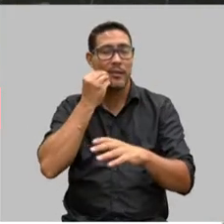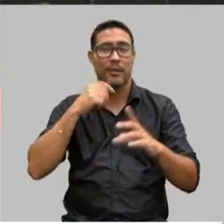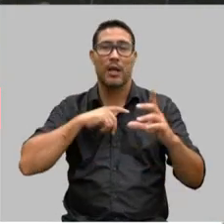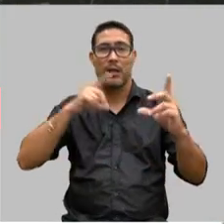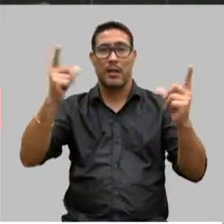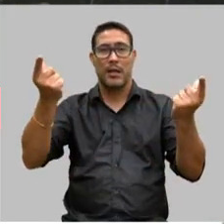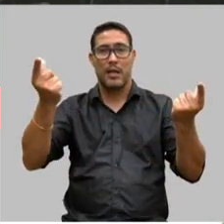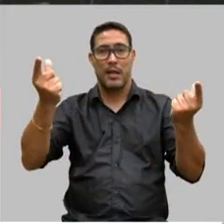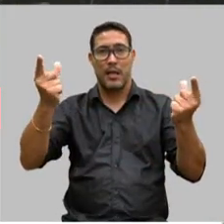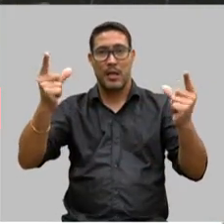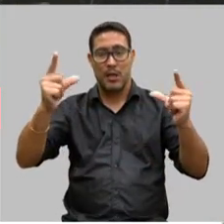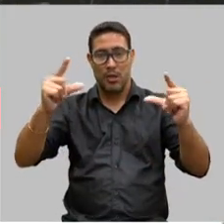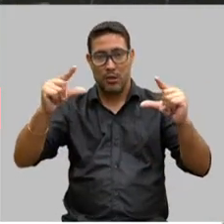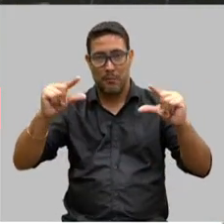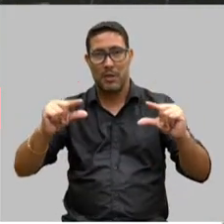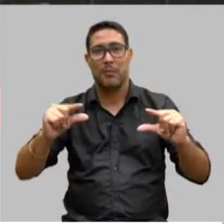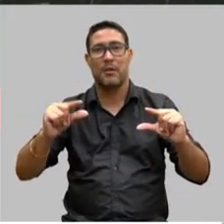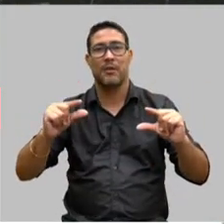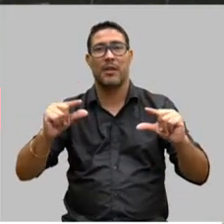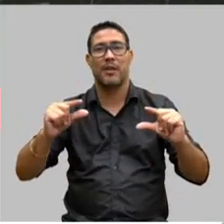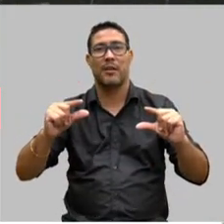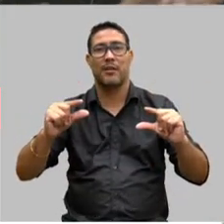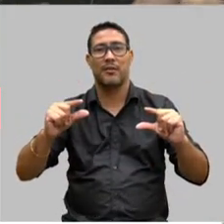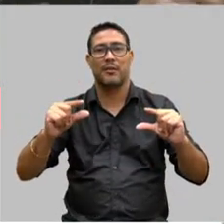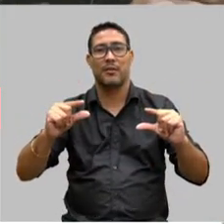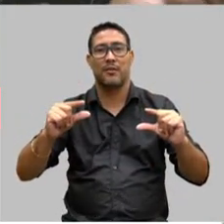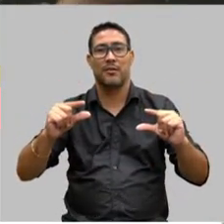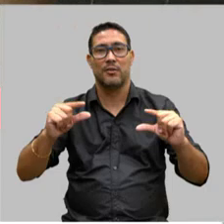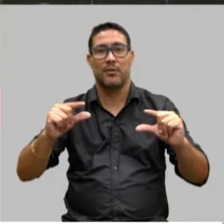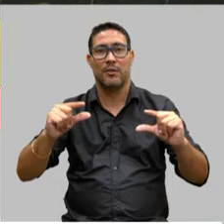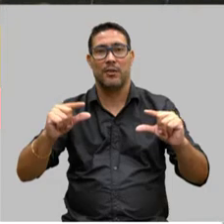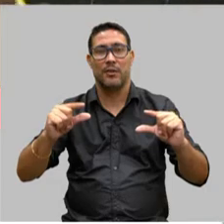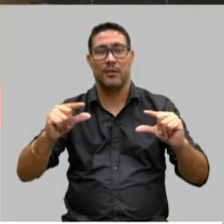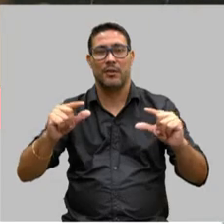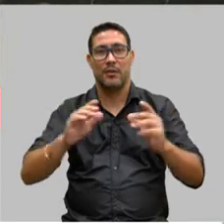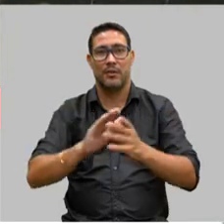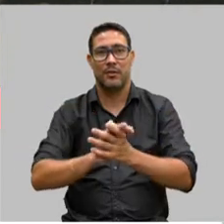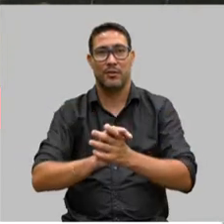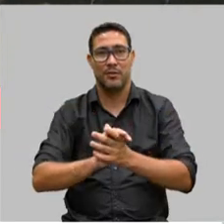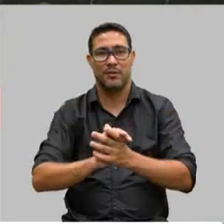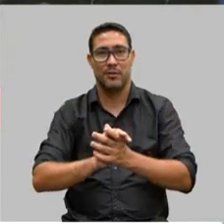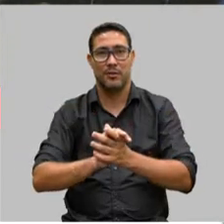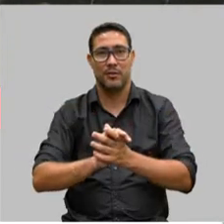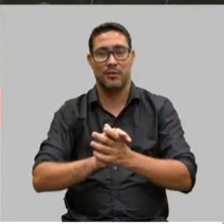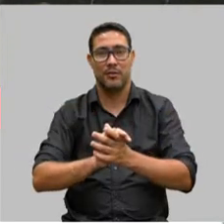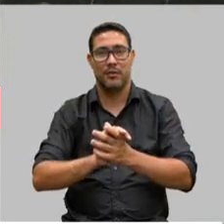nosso amigo debatedor aqui, o último, Poliano.